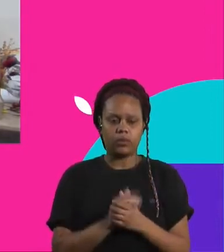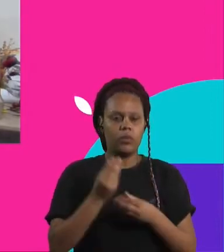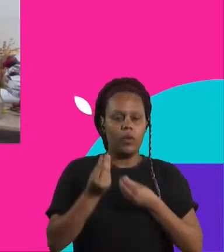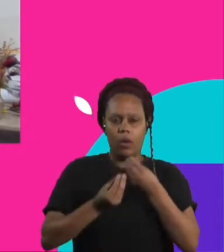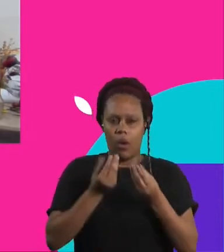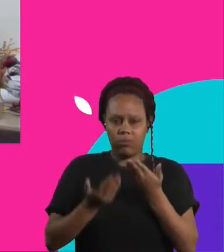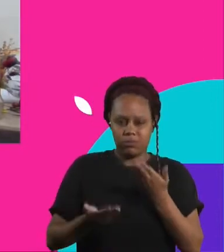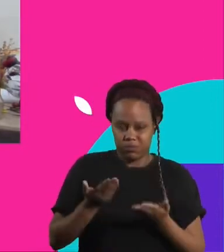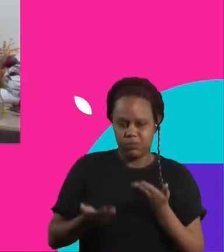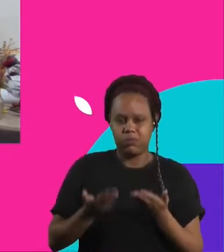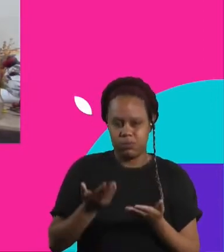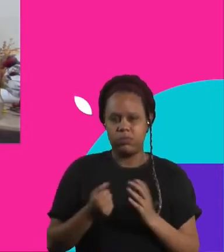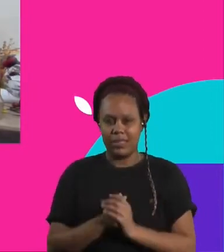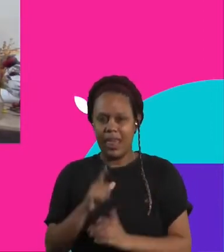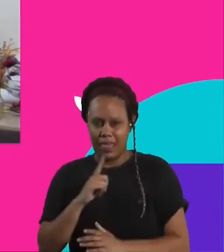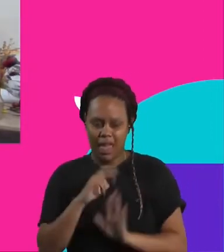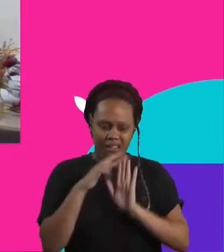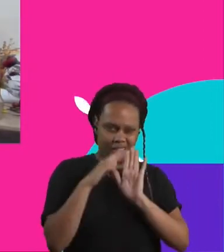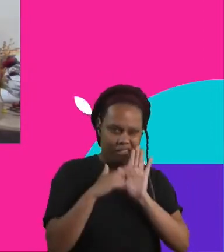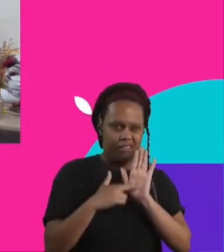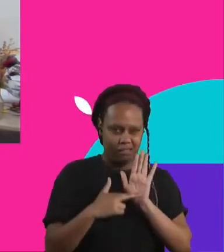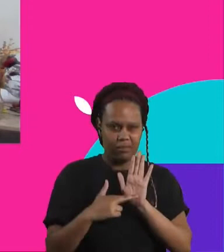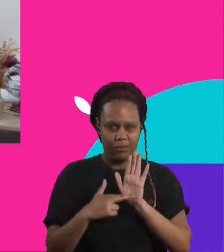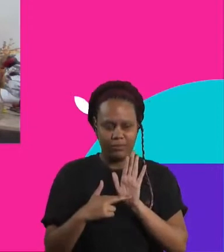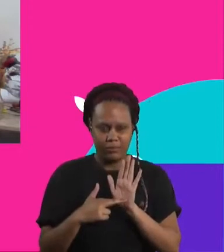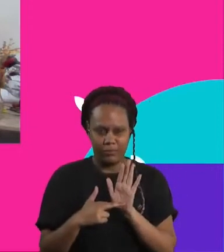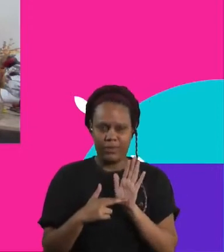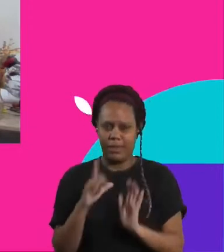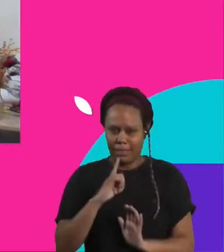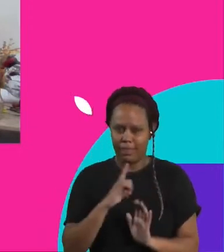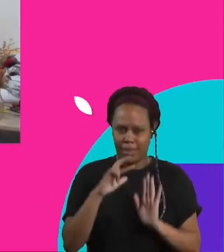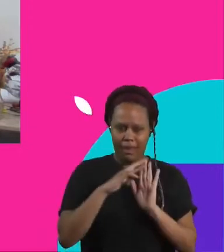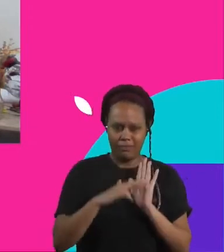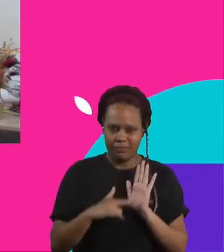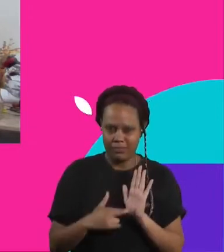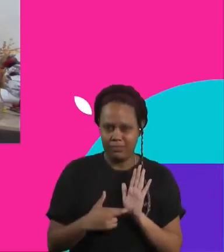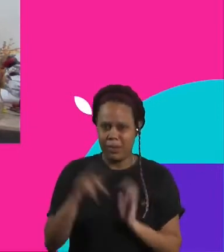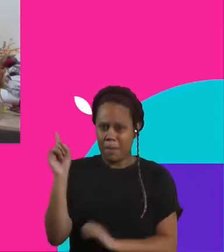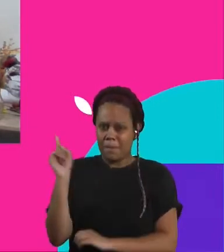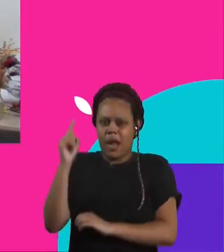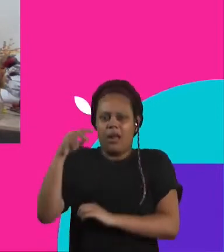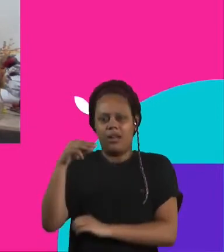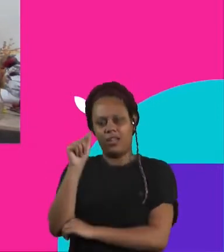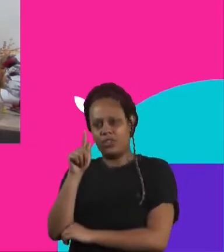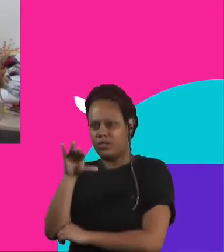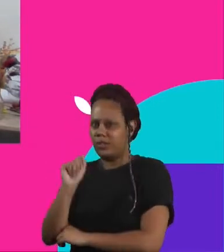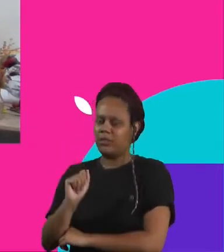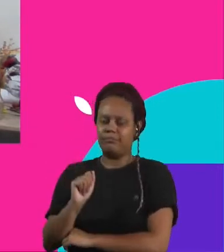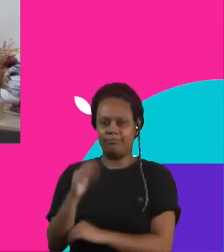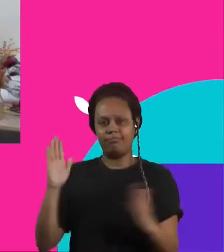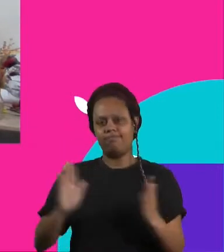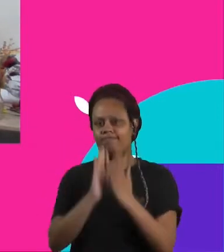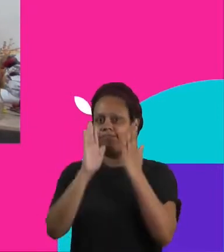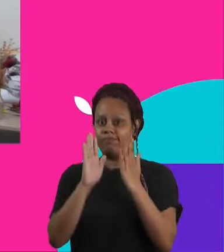de um projeto. Existe alguma receita de bolo que essas pessoas possam fazer? Existe alguma fórmula mágica para a gente conseguir mensurar o impacto de um